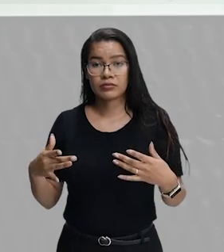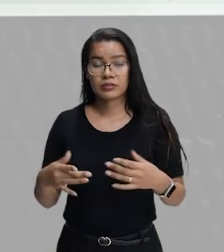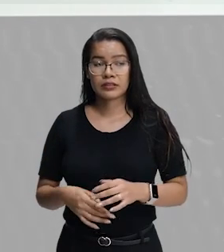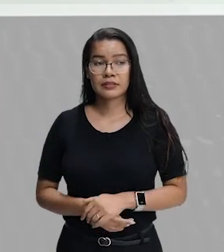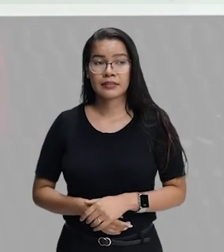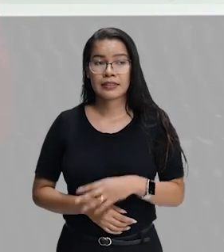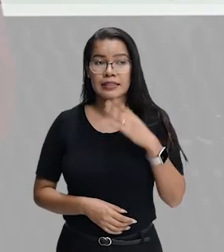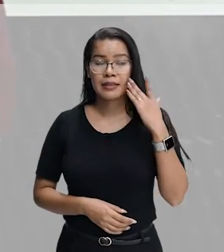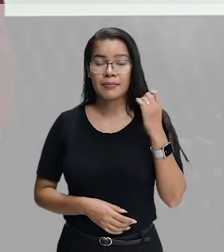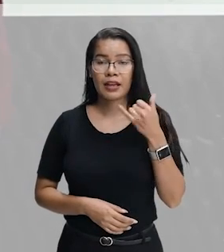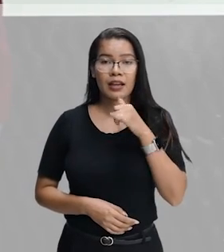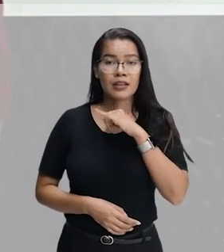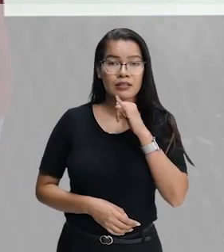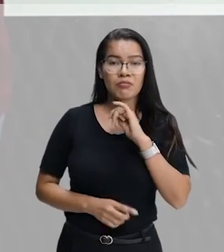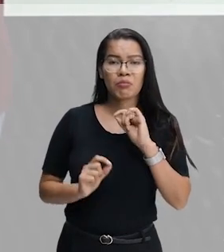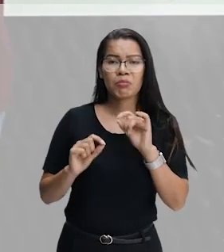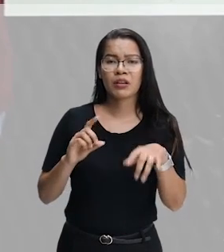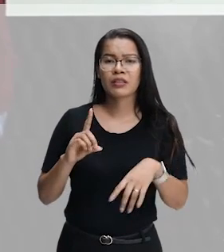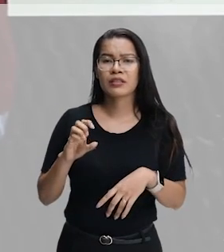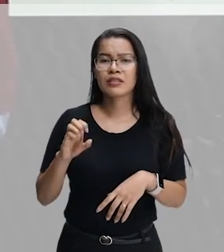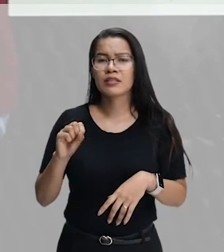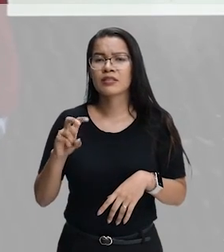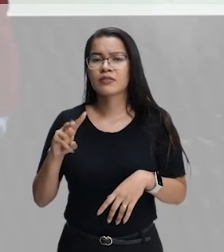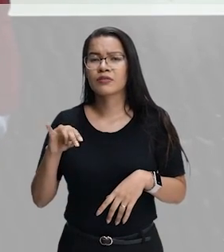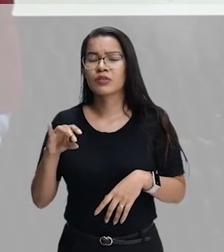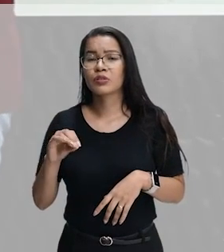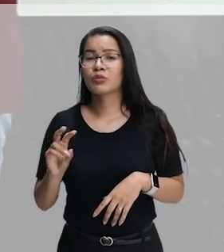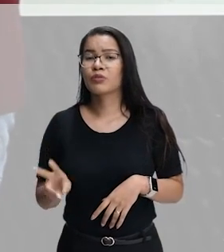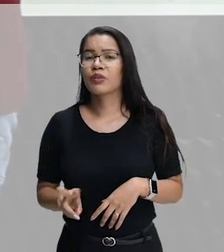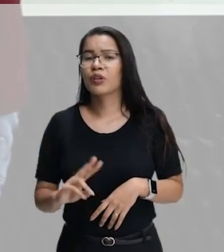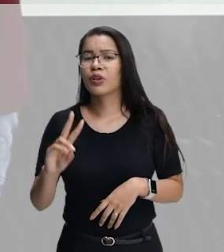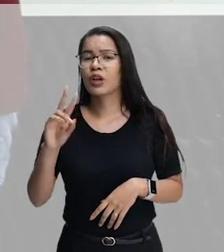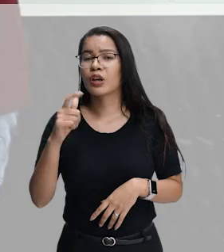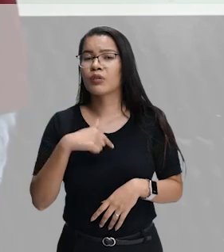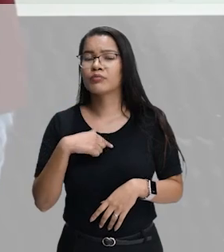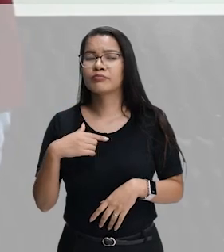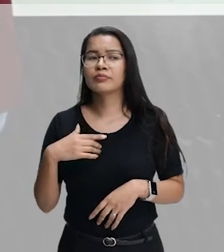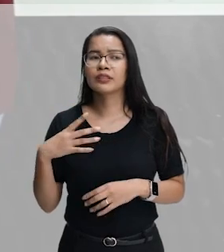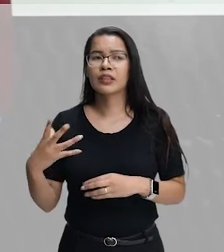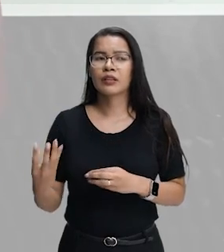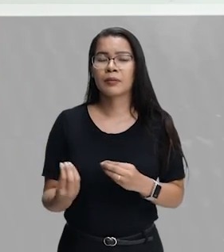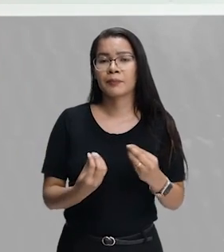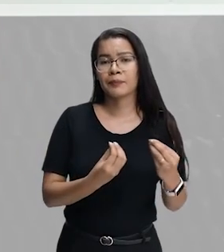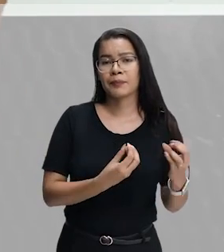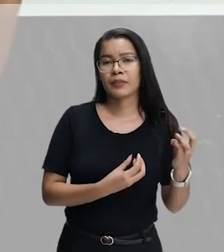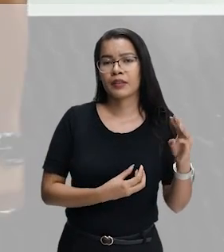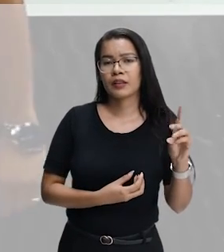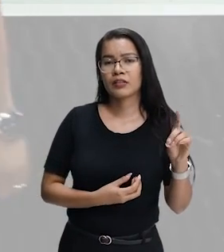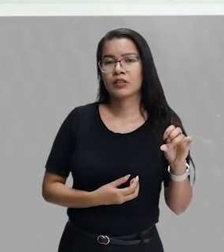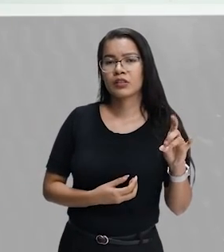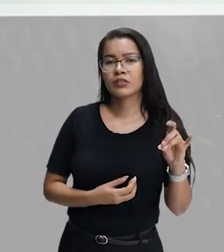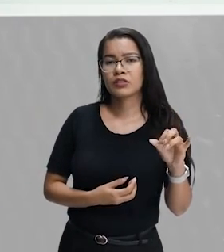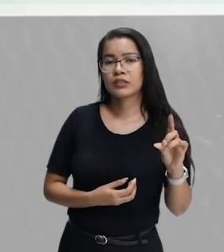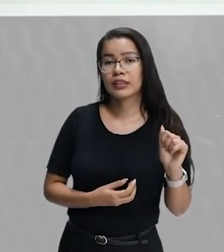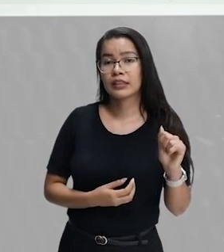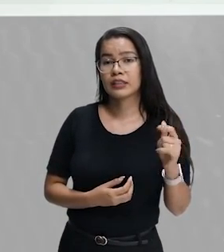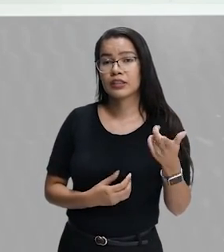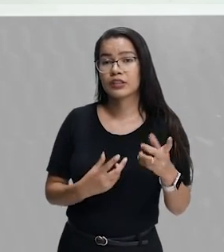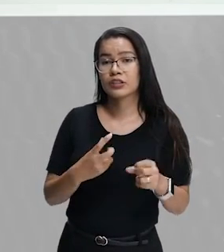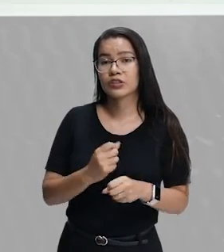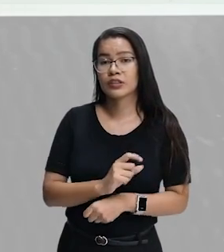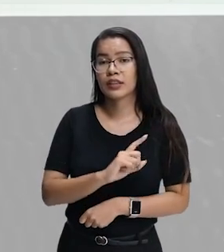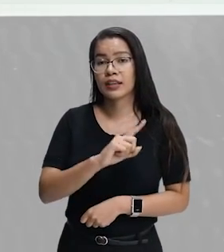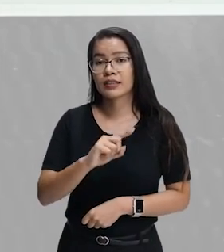para você saber, por exemplo, o desvio padrão disso aqui, desse valor, eu pego essa medida aqui e tiro a raiz